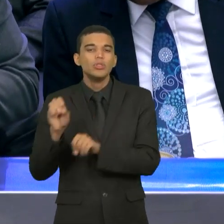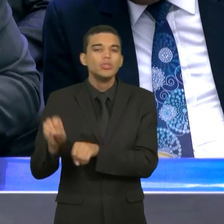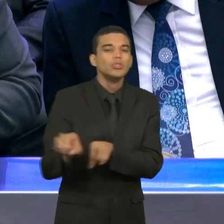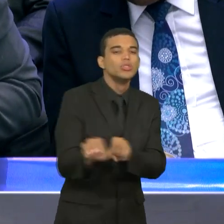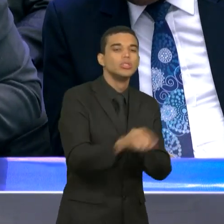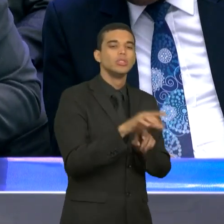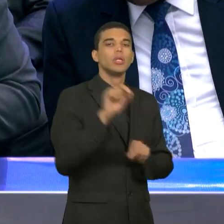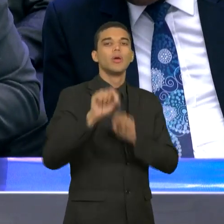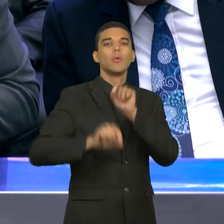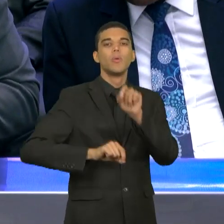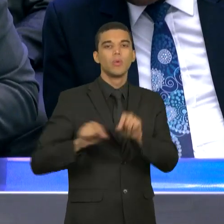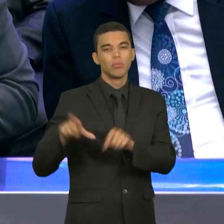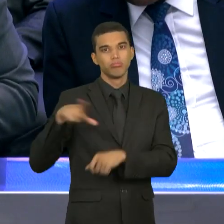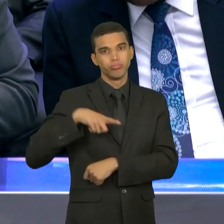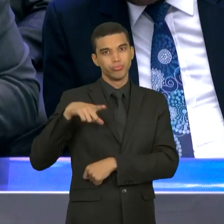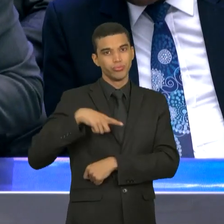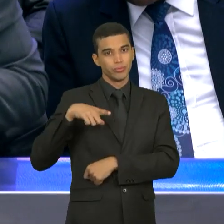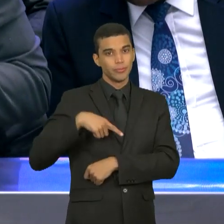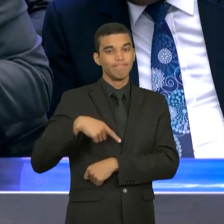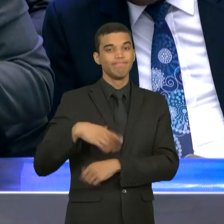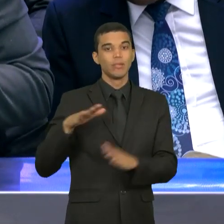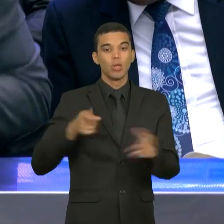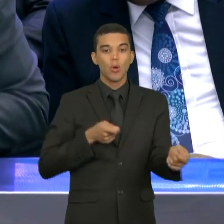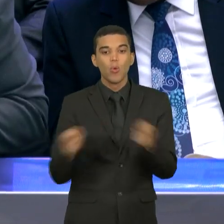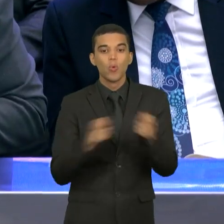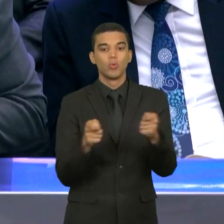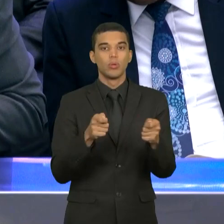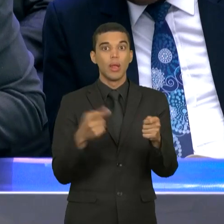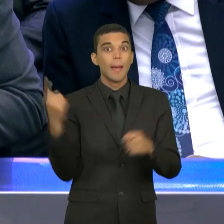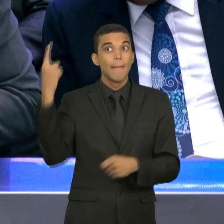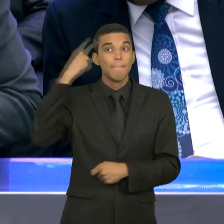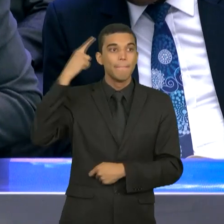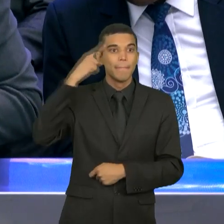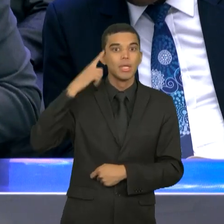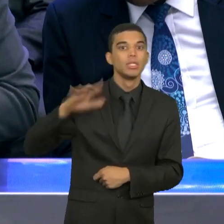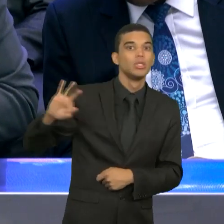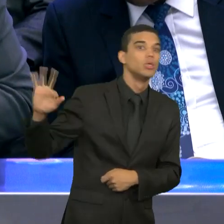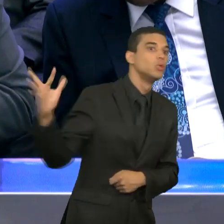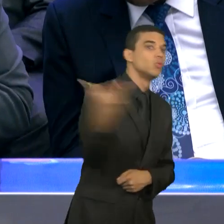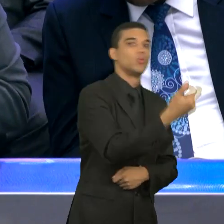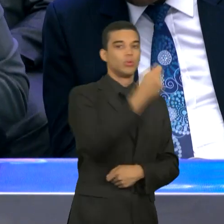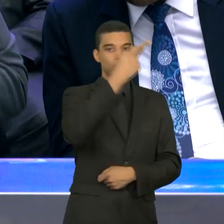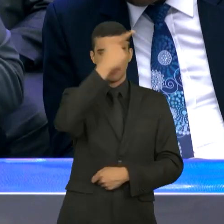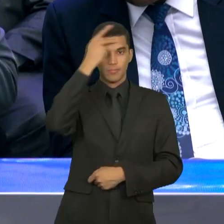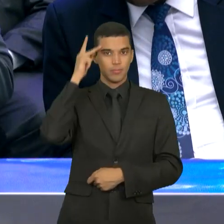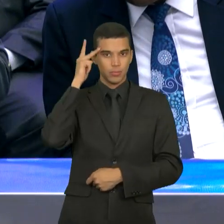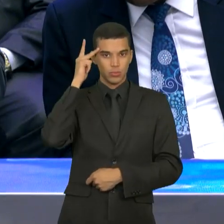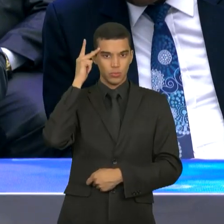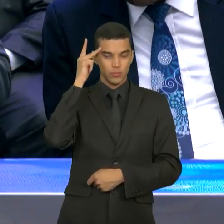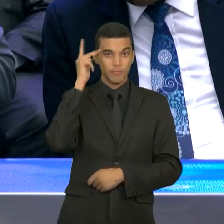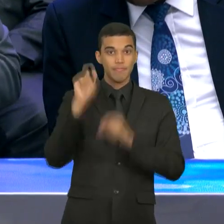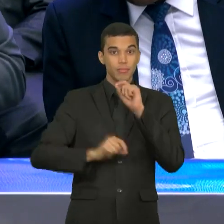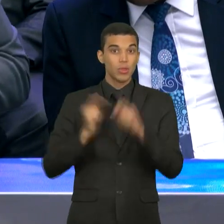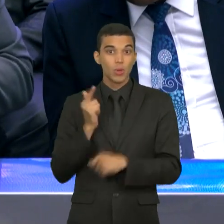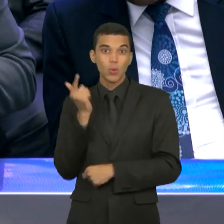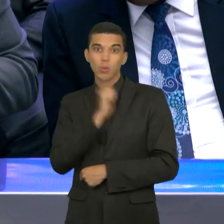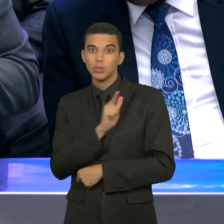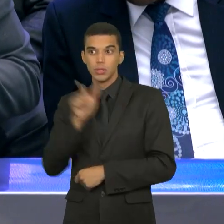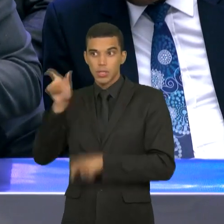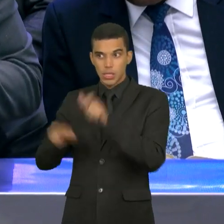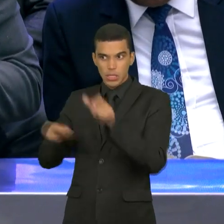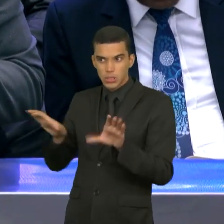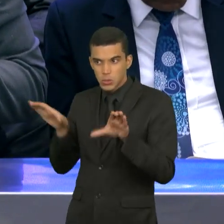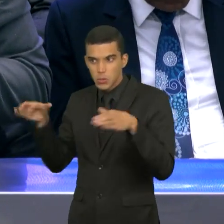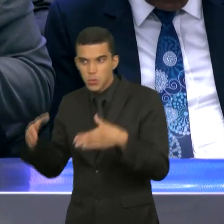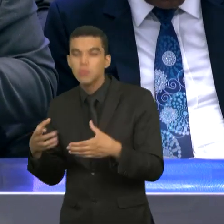significado muito além do controle das escolas na verdade a chave para a realização das aspirações políticas